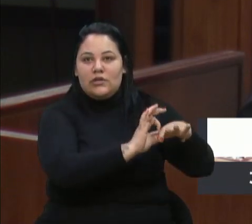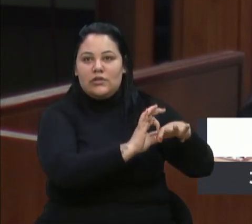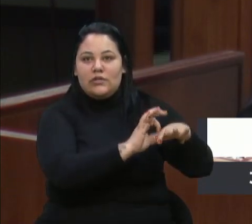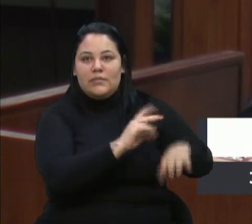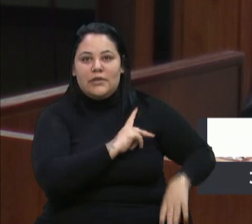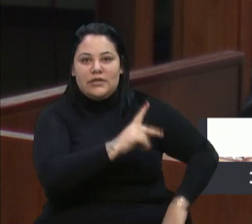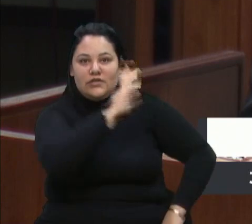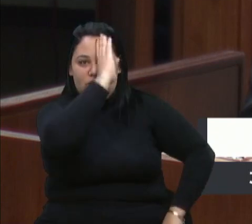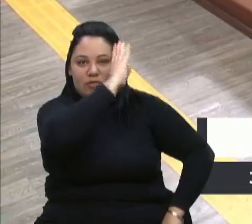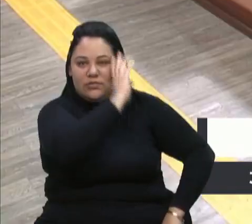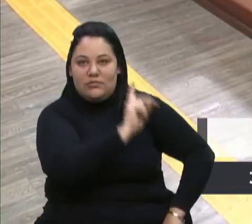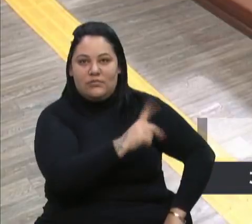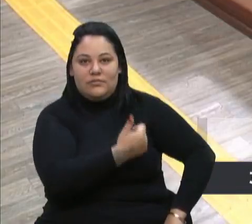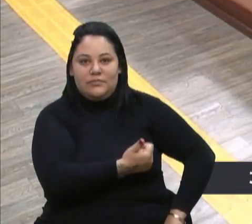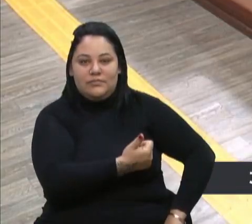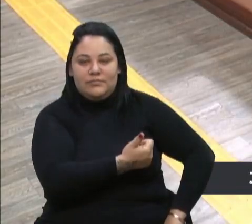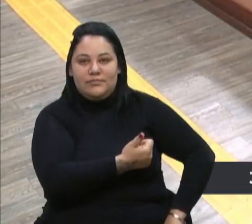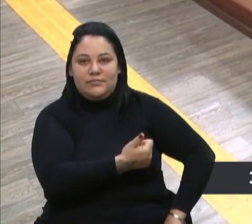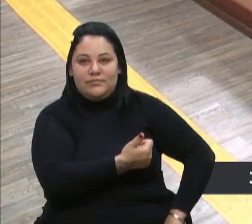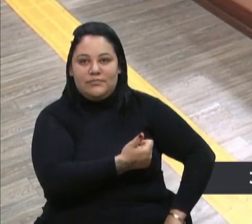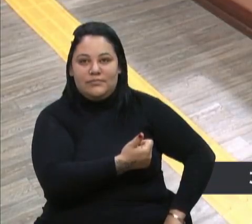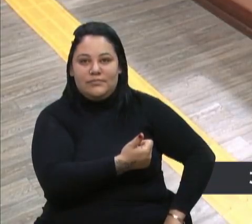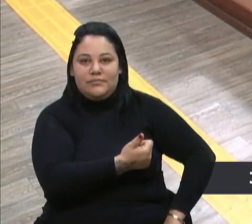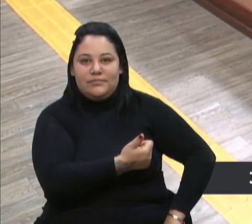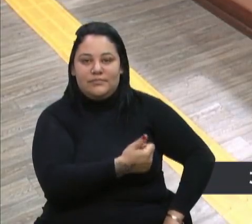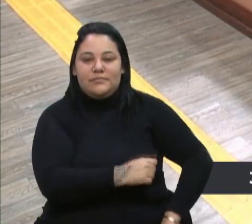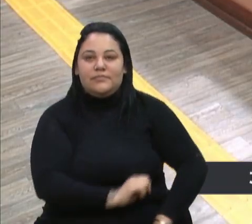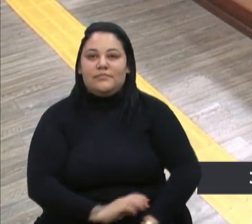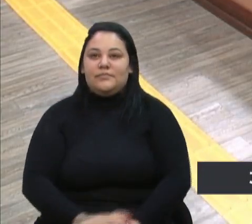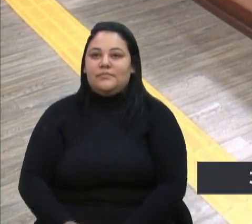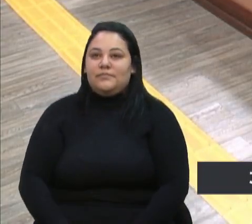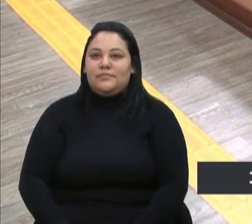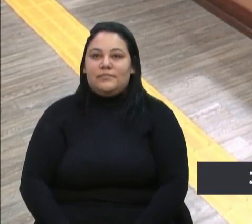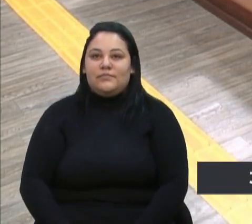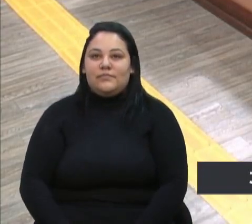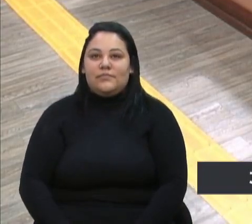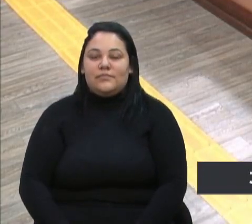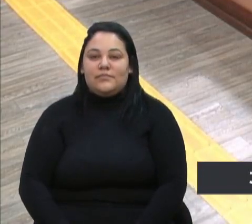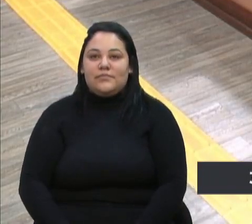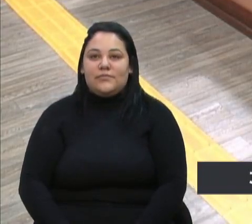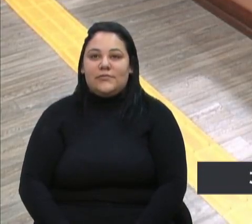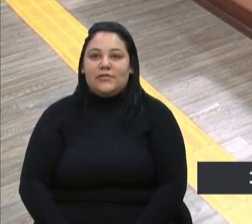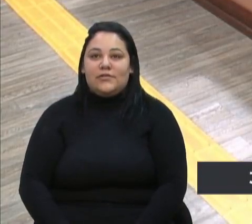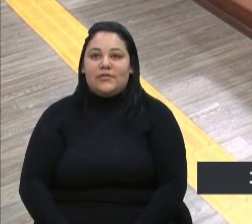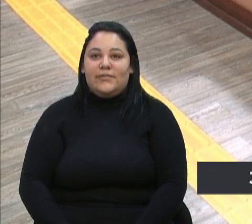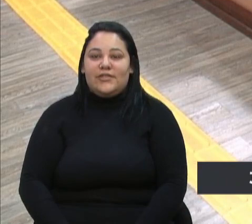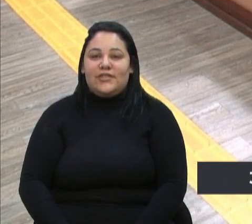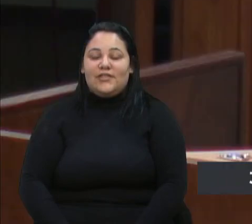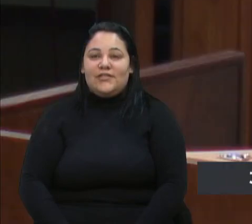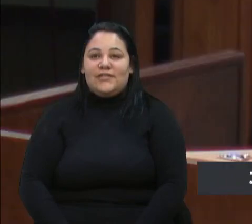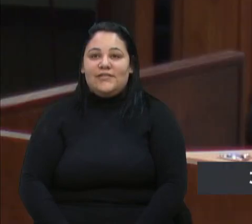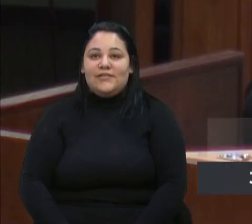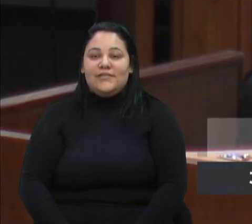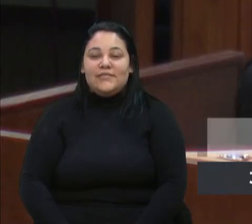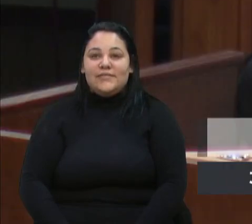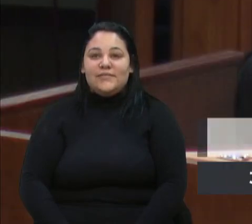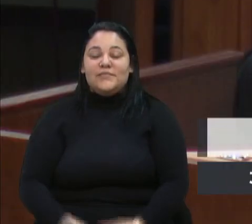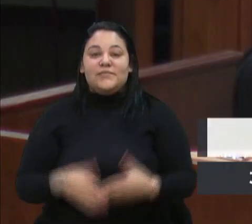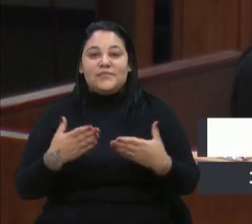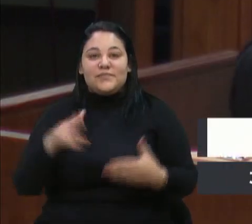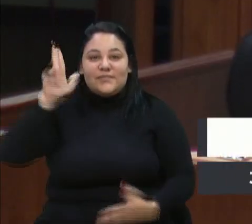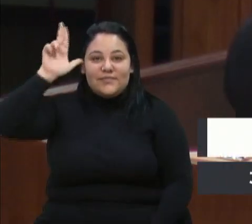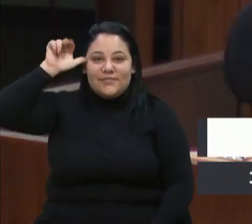Bressan. Declaração de líder, vereador, presidente José Pascoal D'Ambrossi. Obrigado. Em abril